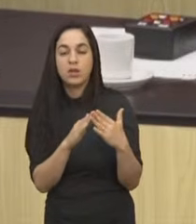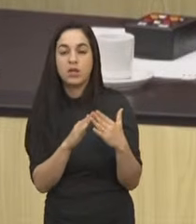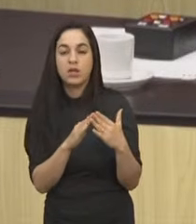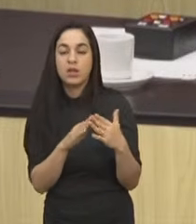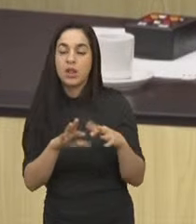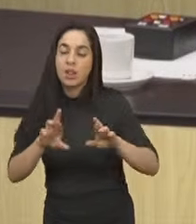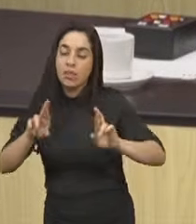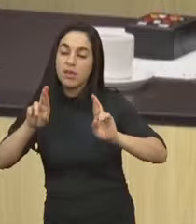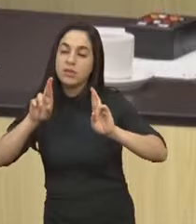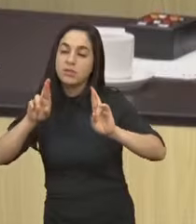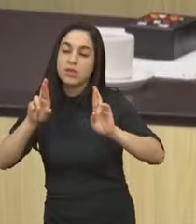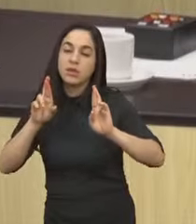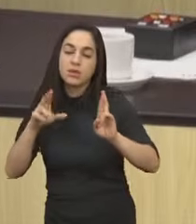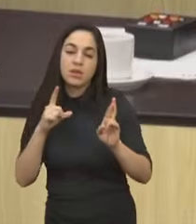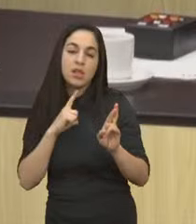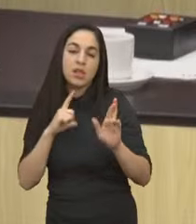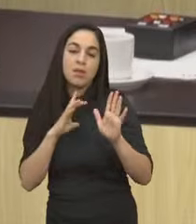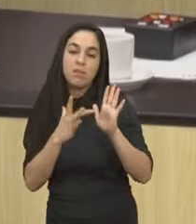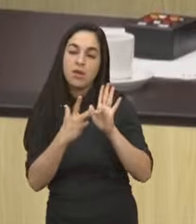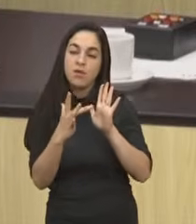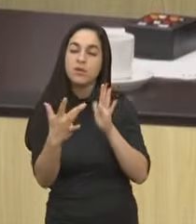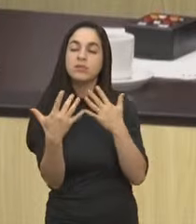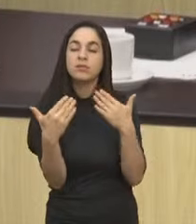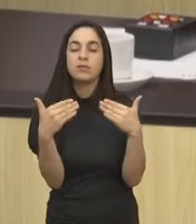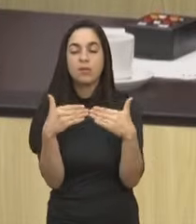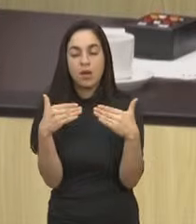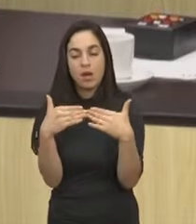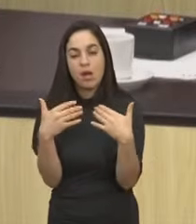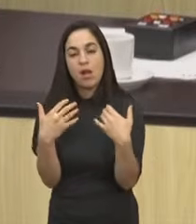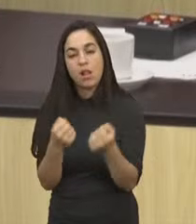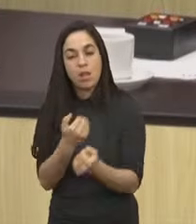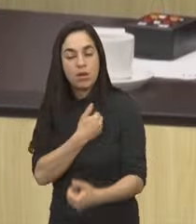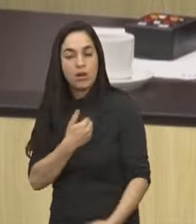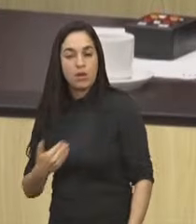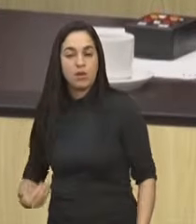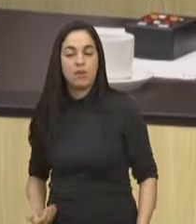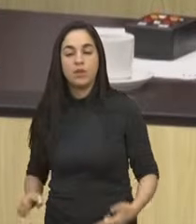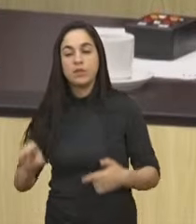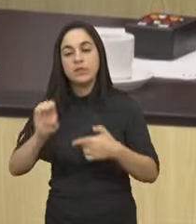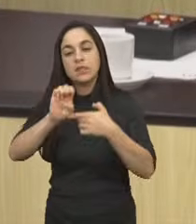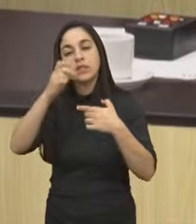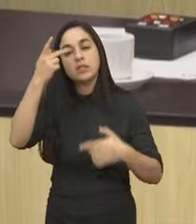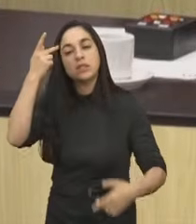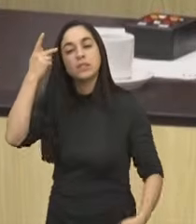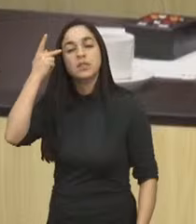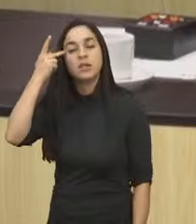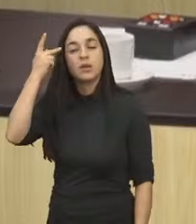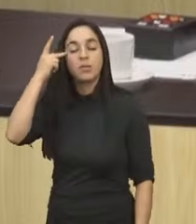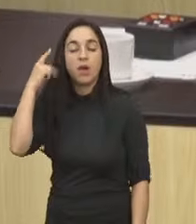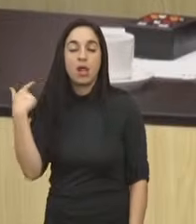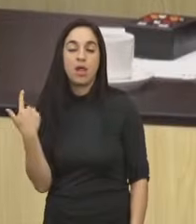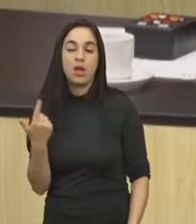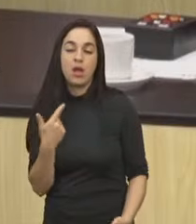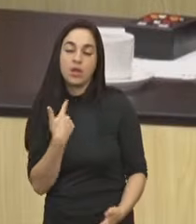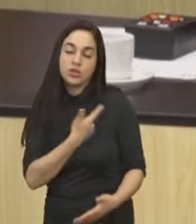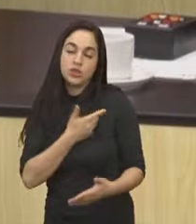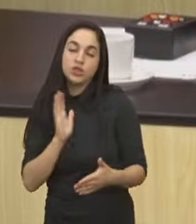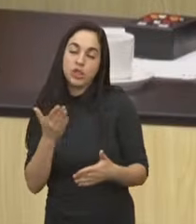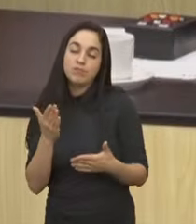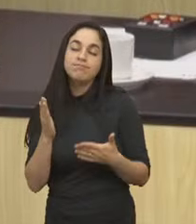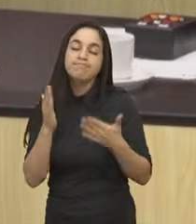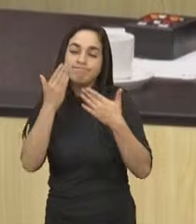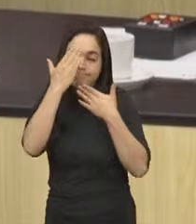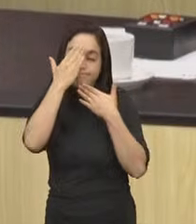na expectativa de manifestação favorável do governo do Estado de São Paulo, antecipadamente agradecemos a